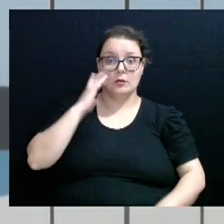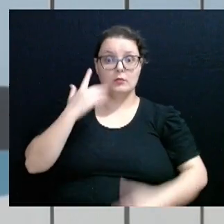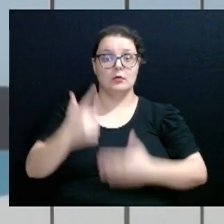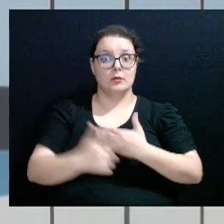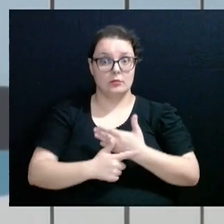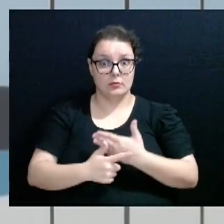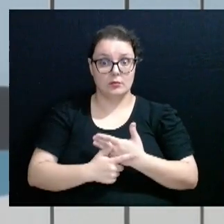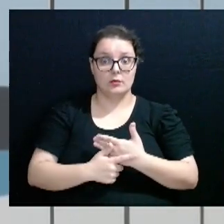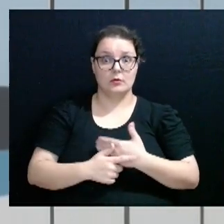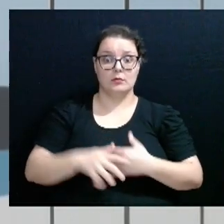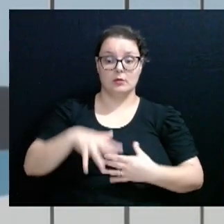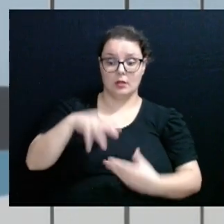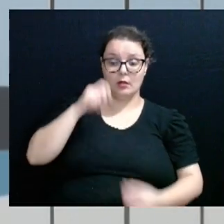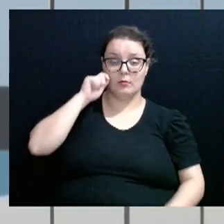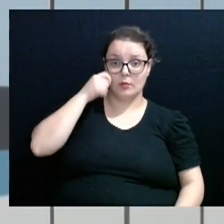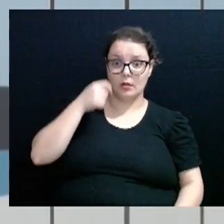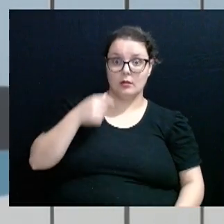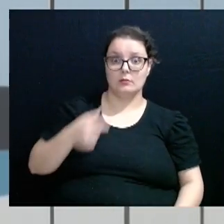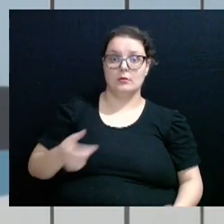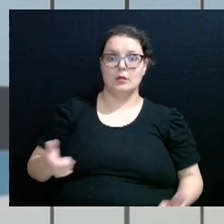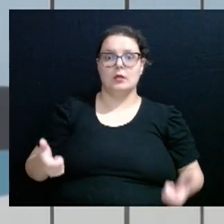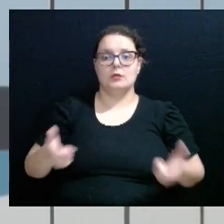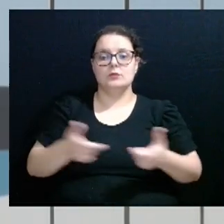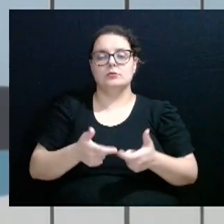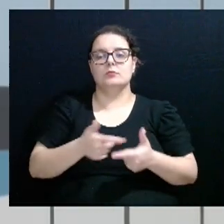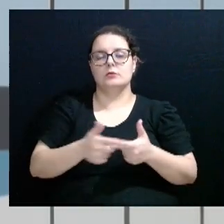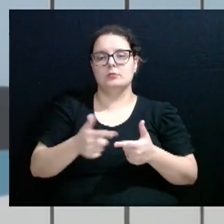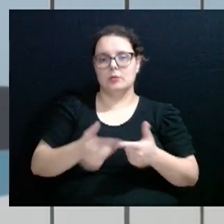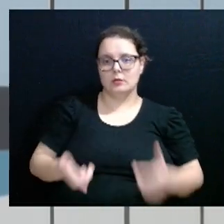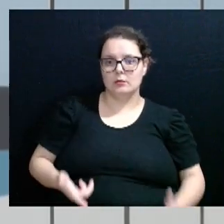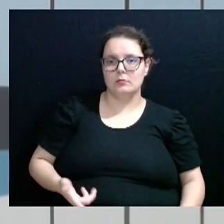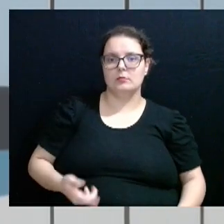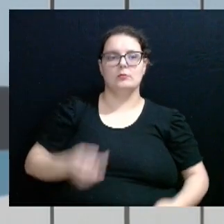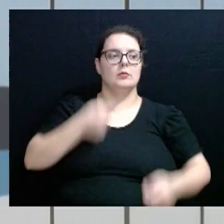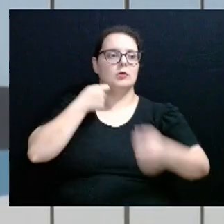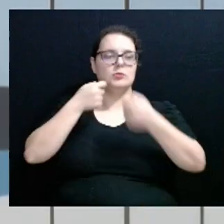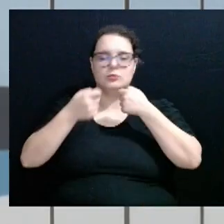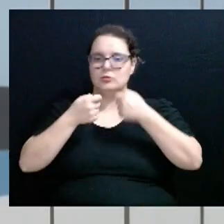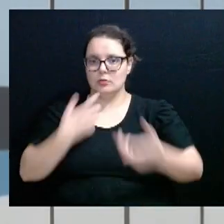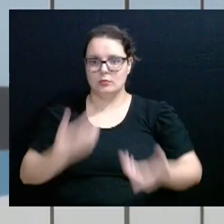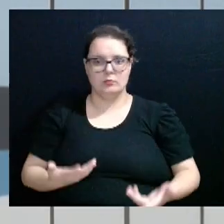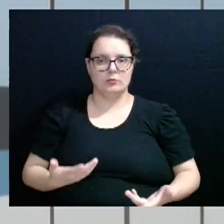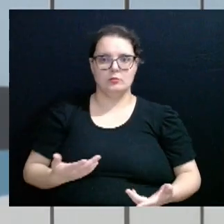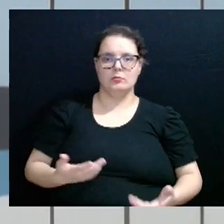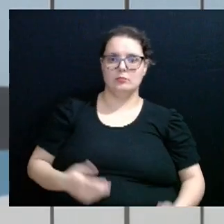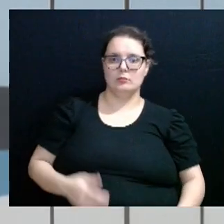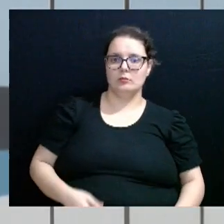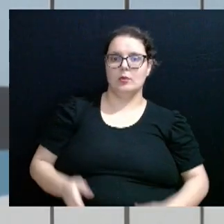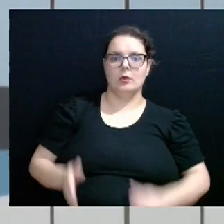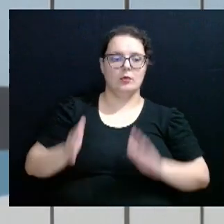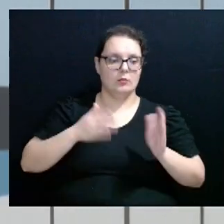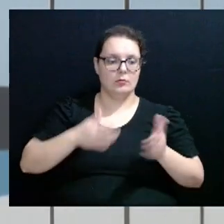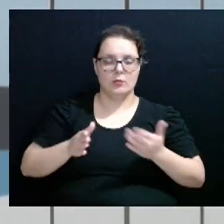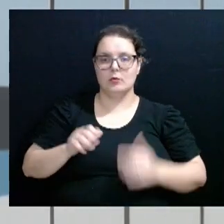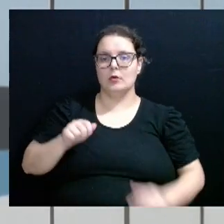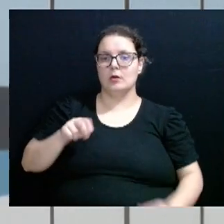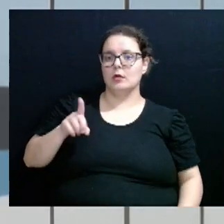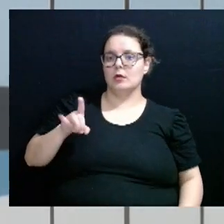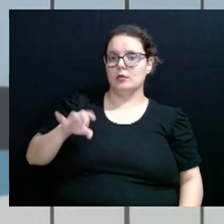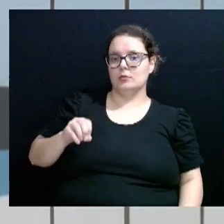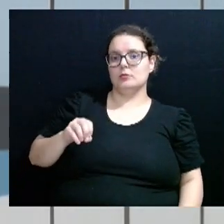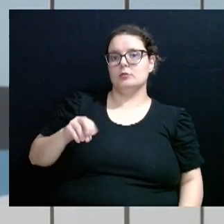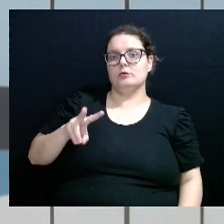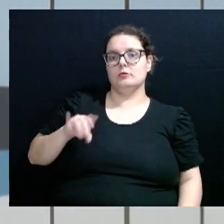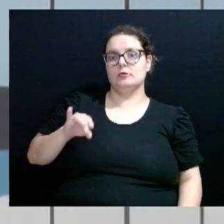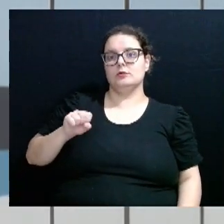é desmitificar isso, através de reportagens, por meio de produtos audiovisuais, mostrar como